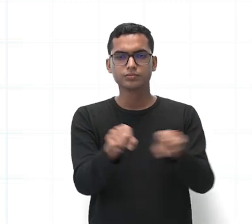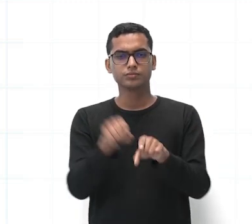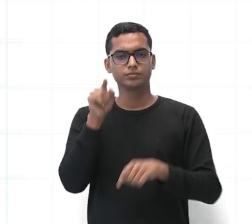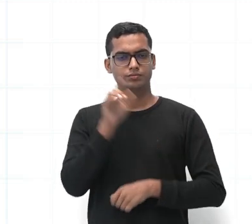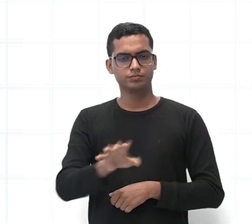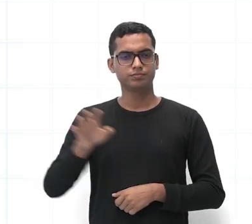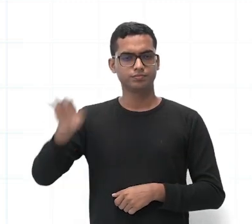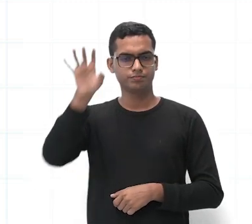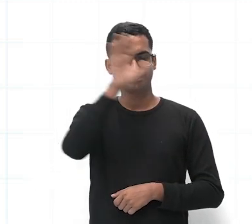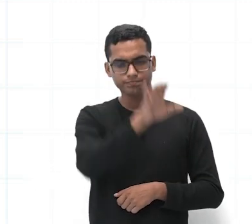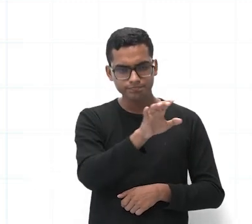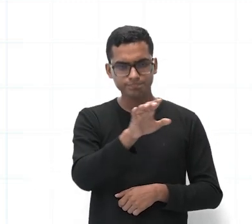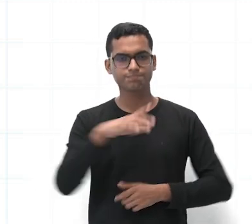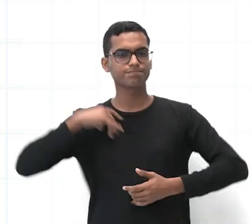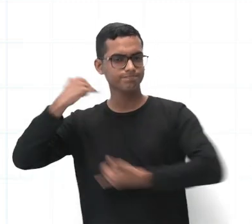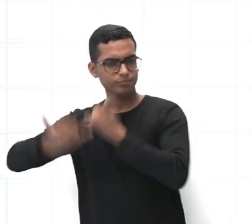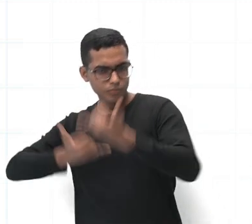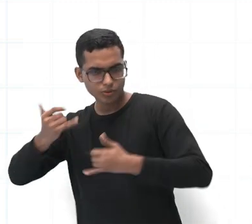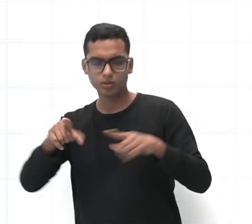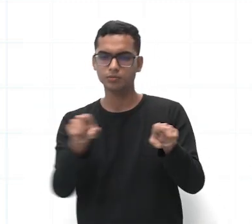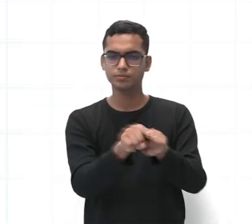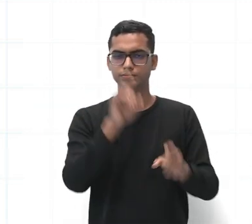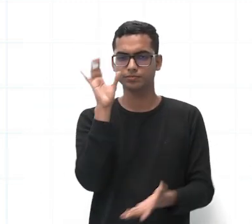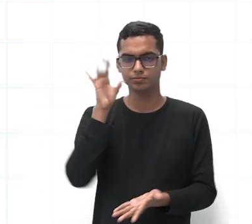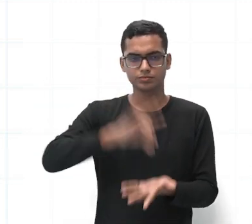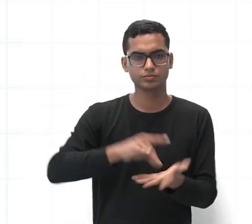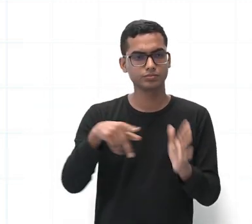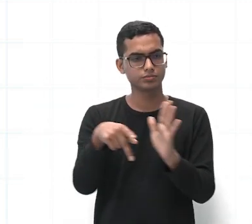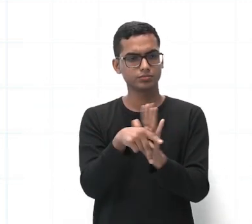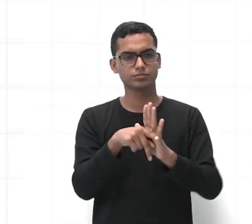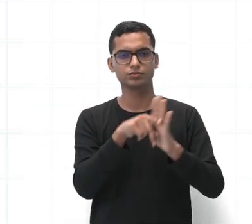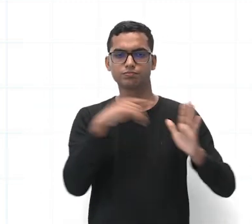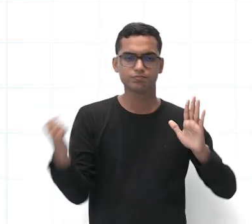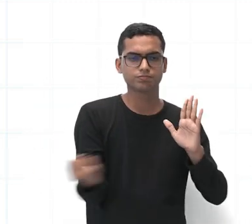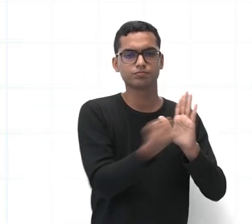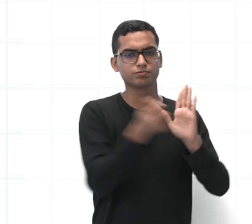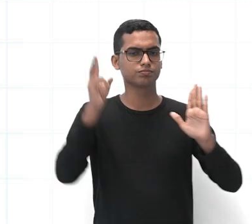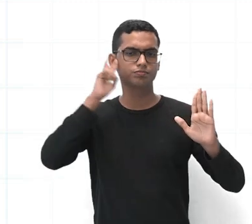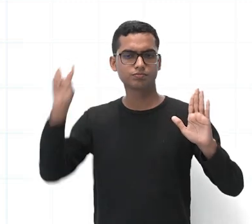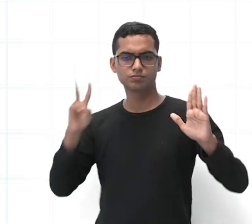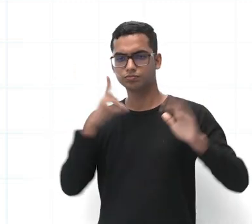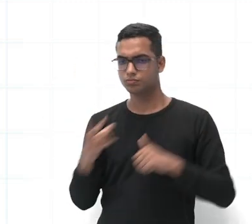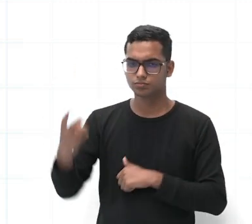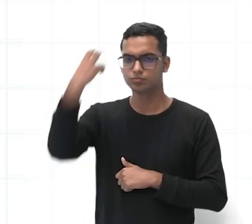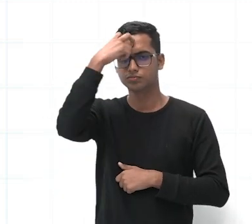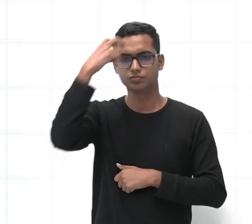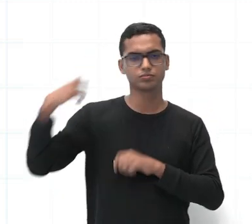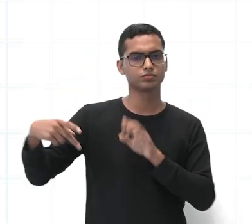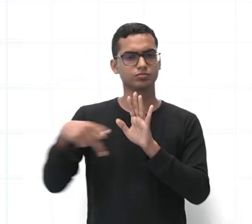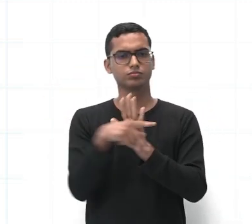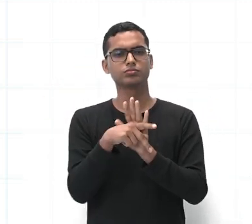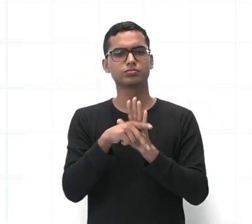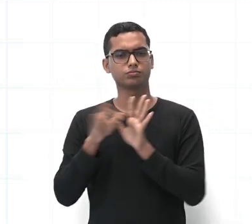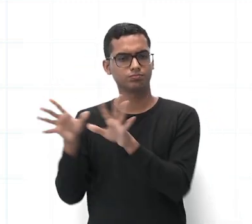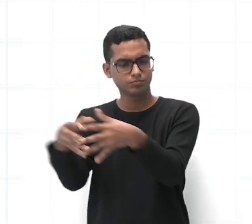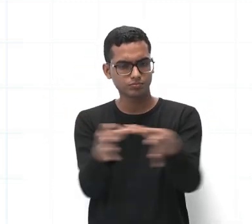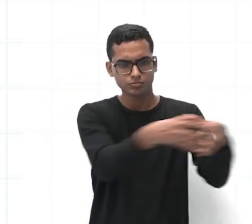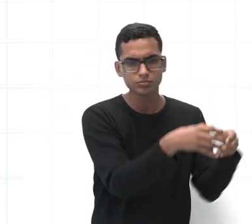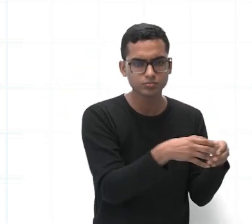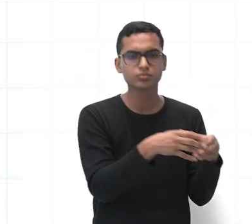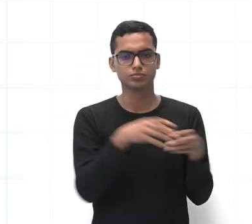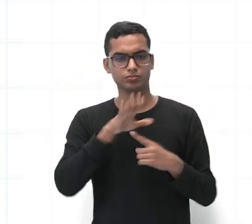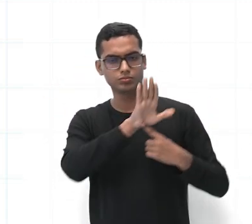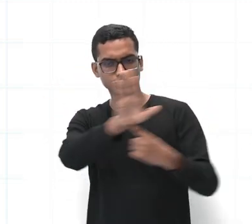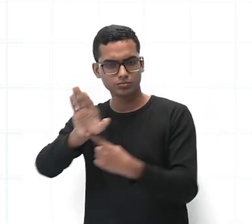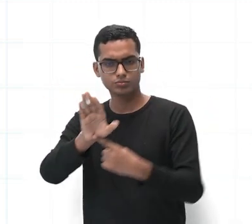são jogos e brincadeiras que fazem parte do patrimônio histórico e cultural de